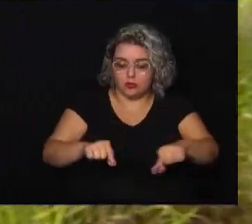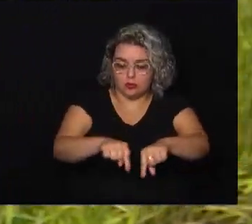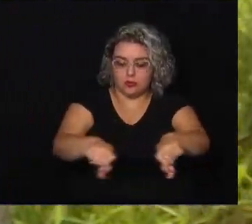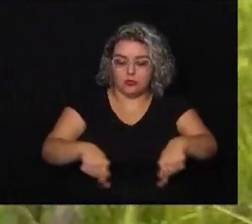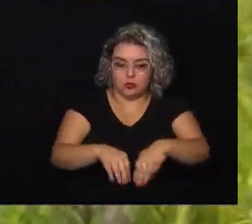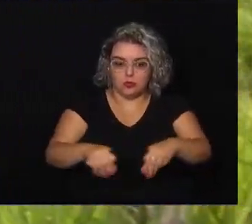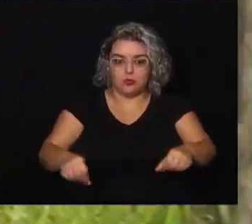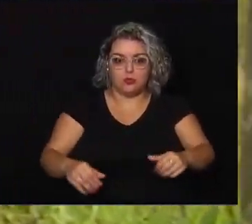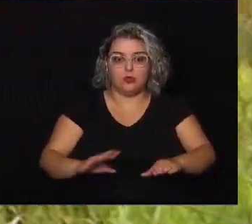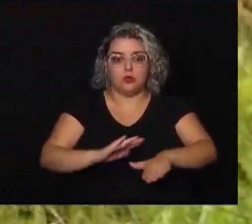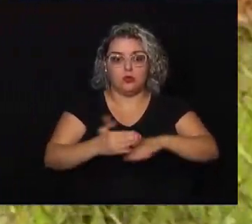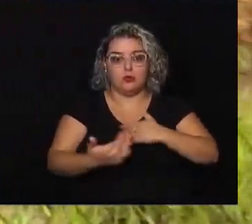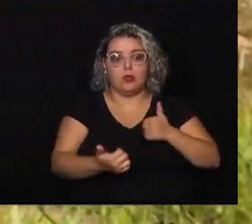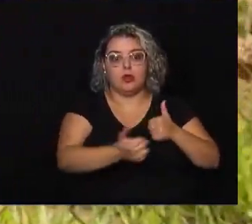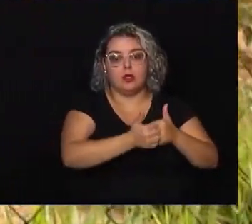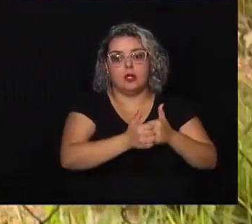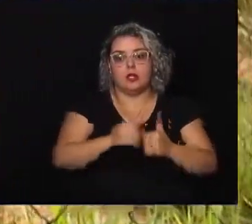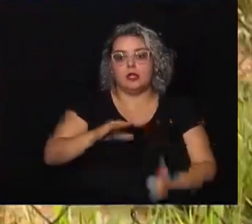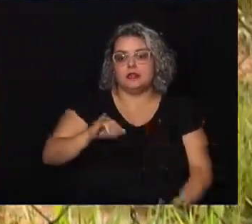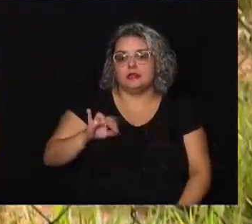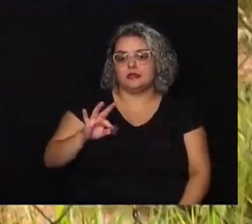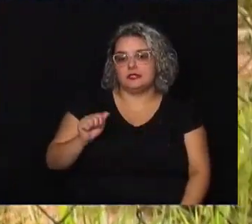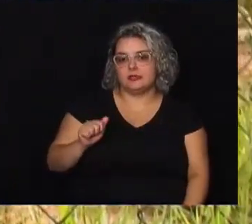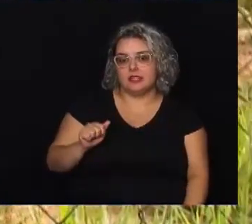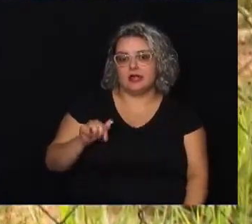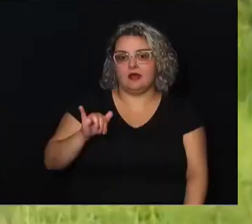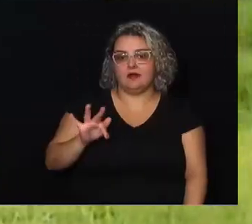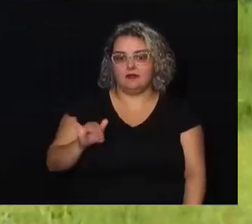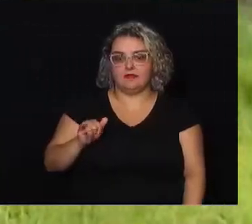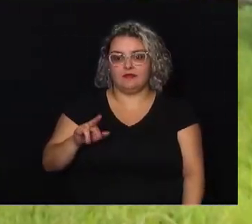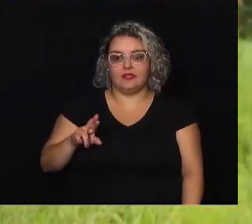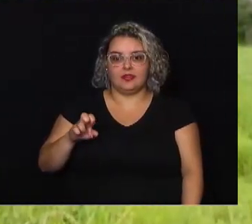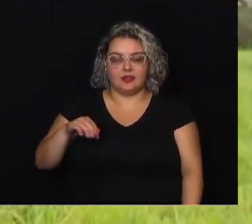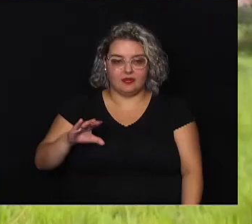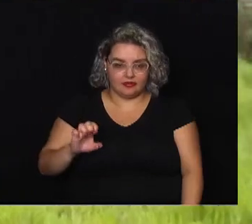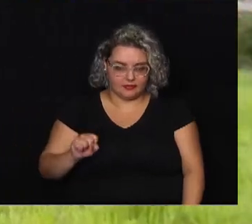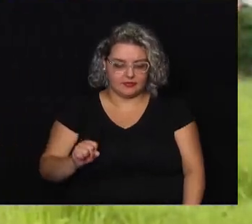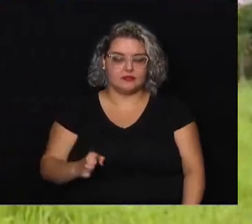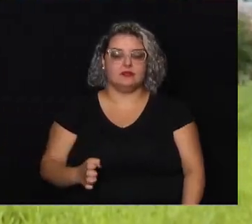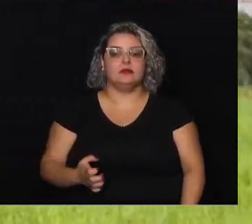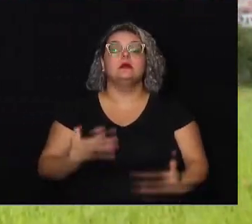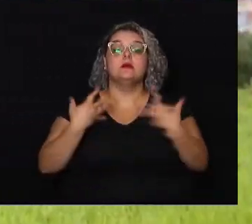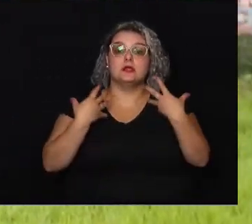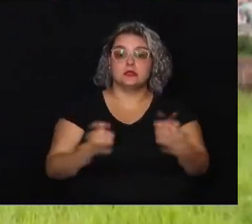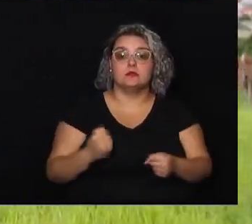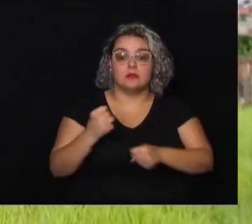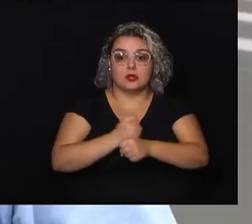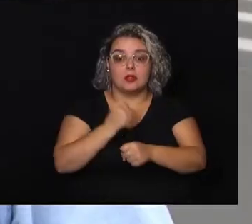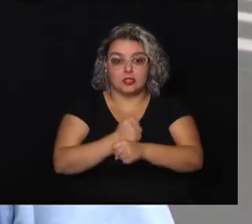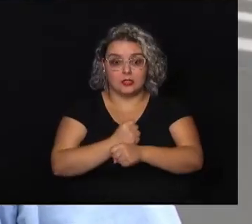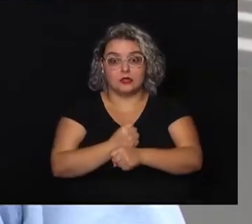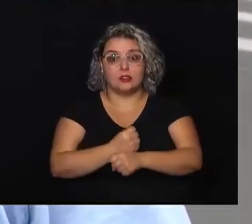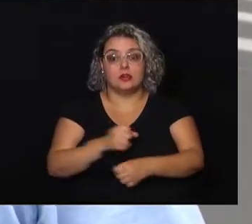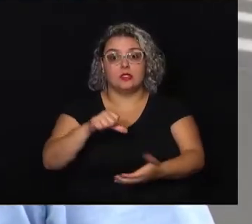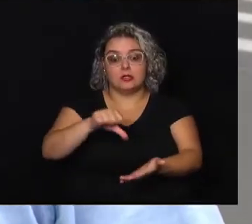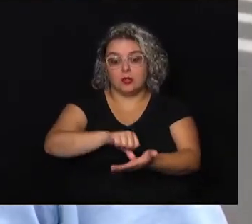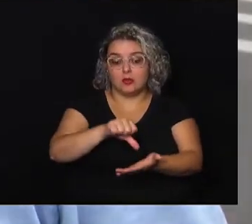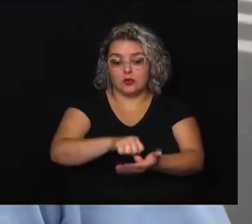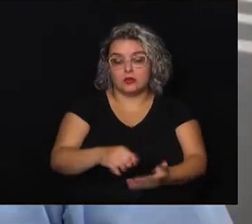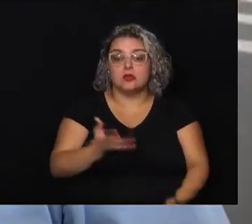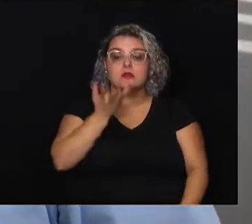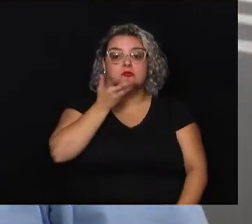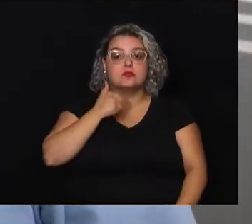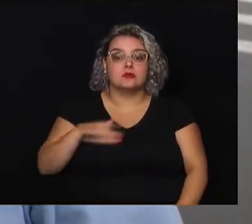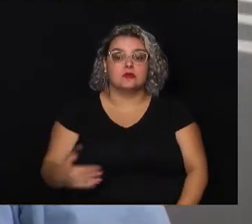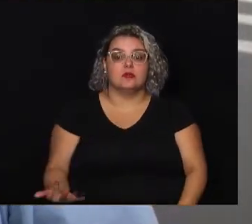ao lado, Città Firenze, com um terreno que terá a capacidade de receber a obra da unidade infantil. No final de